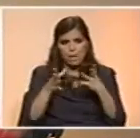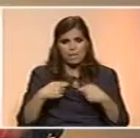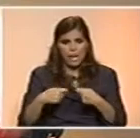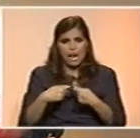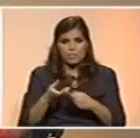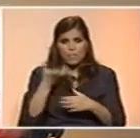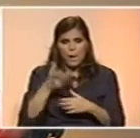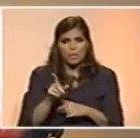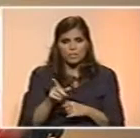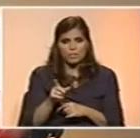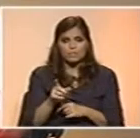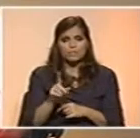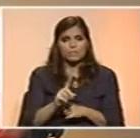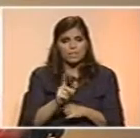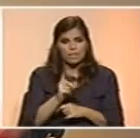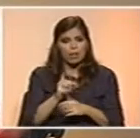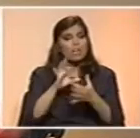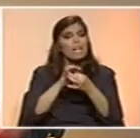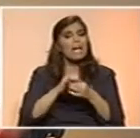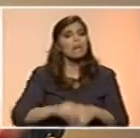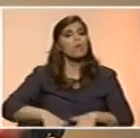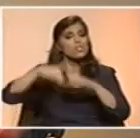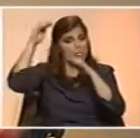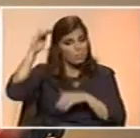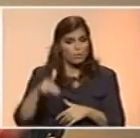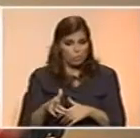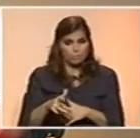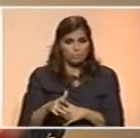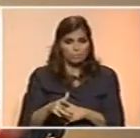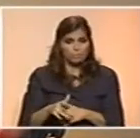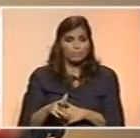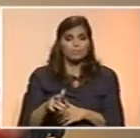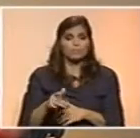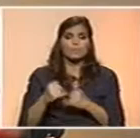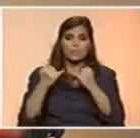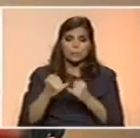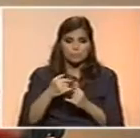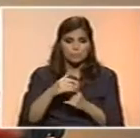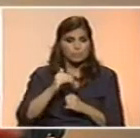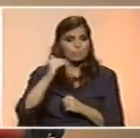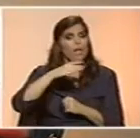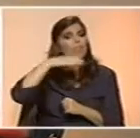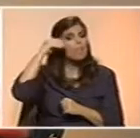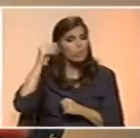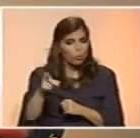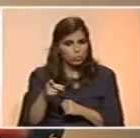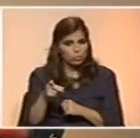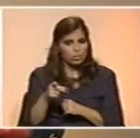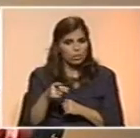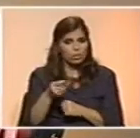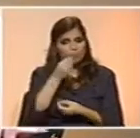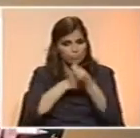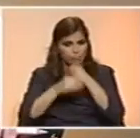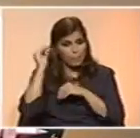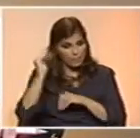Não tem a ver com o desgaste, tem a ver com o crescimento, com o próprio crescimento. Depois temos a idade adulta, em que realmente o nosso consumo proteico